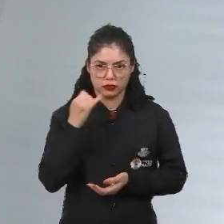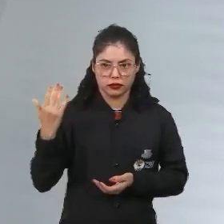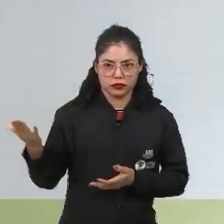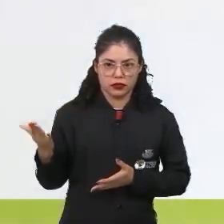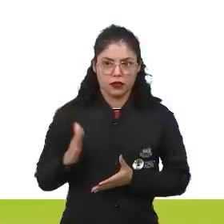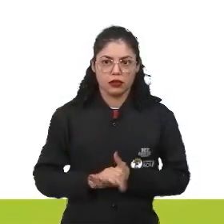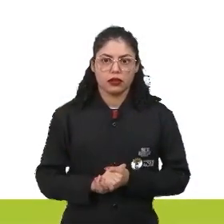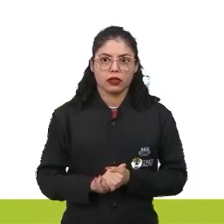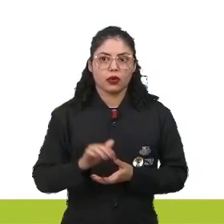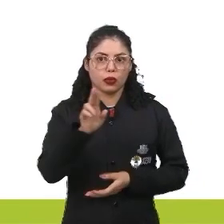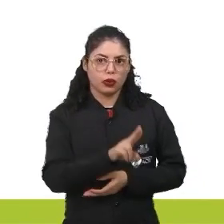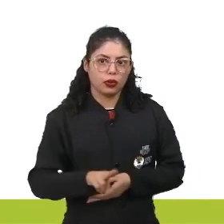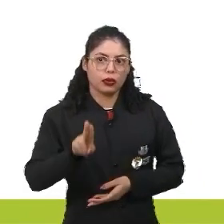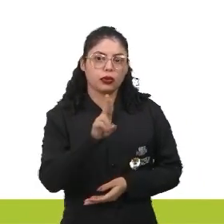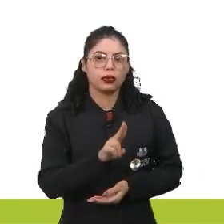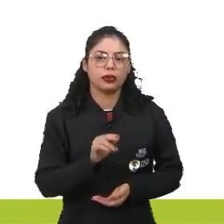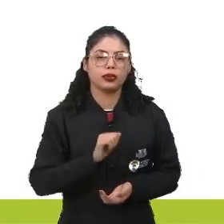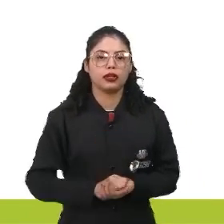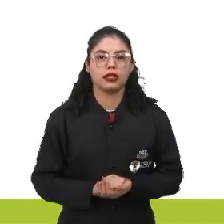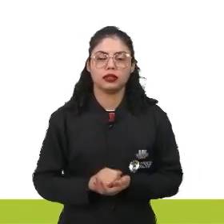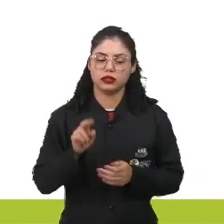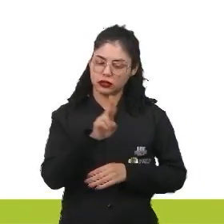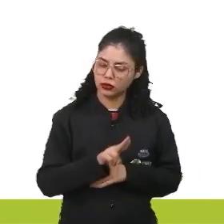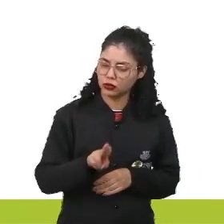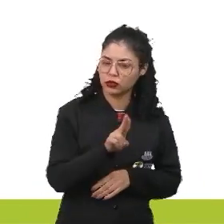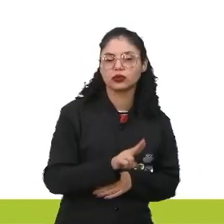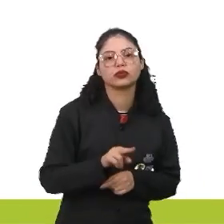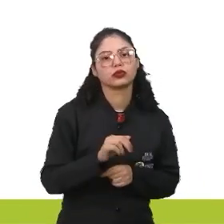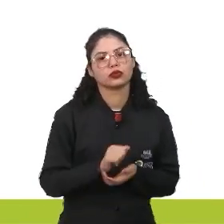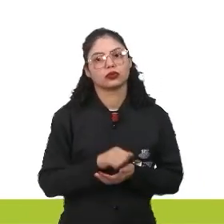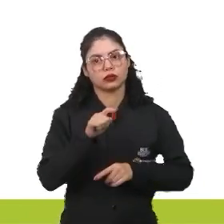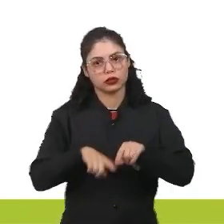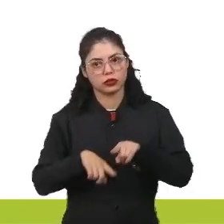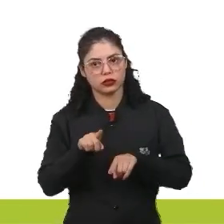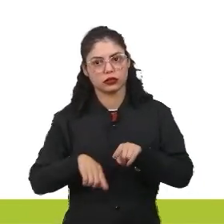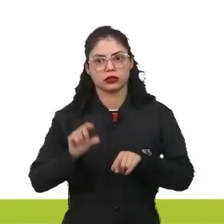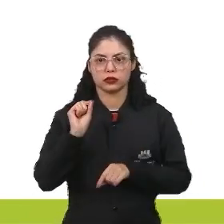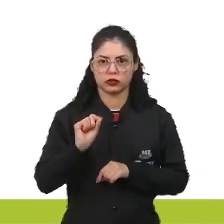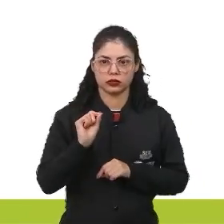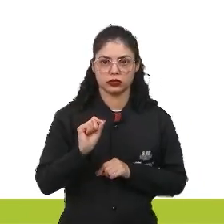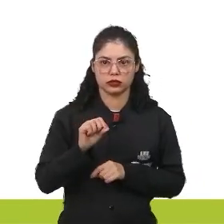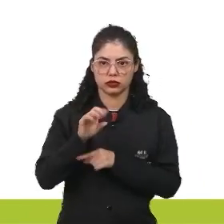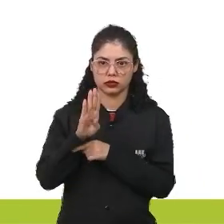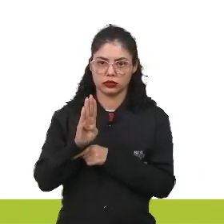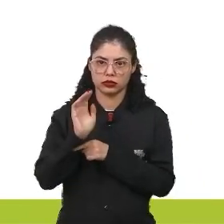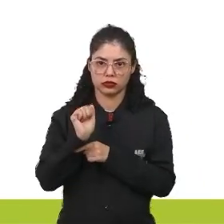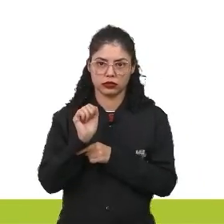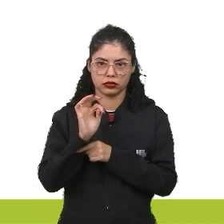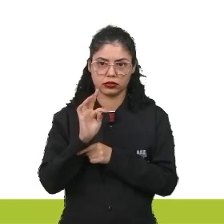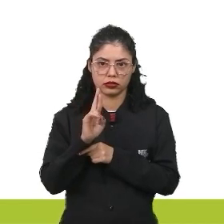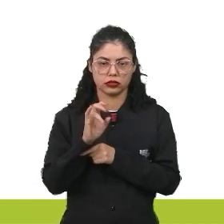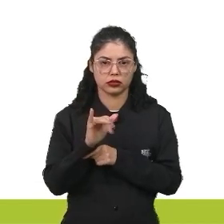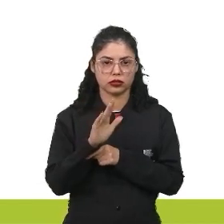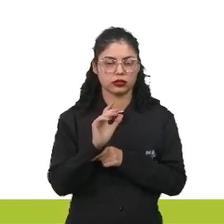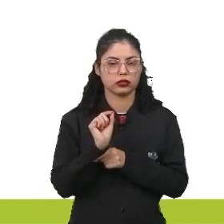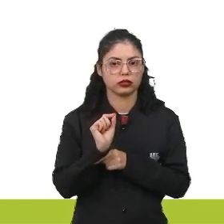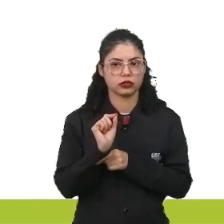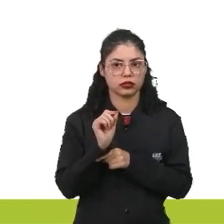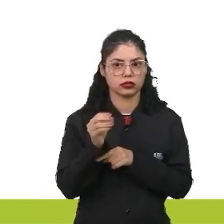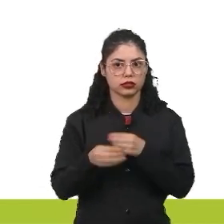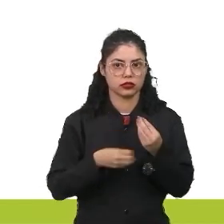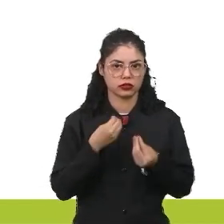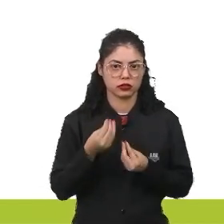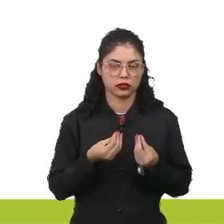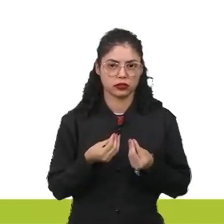garimpo, eles utilizam um equipamento, né, que é chamado de bateia. A bateia é como se fosse